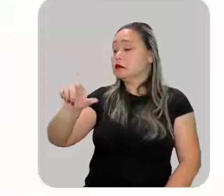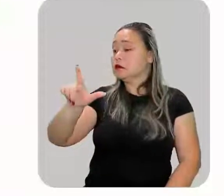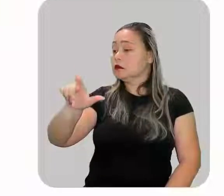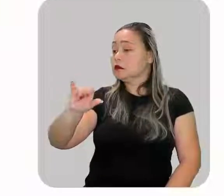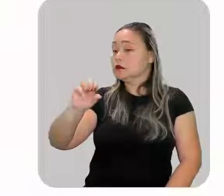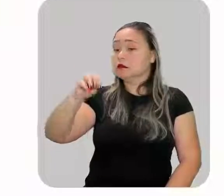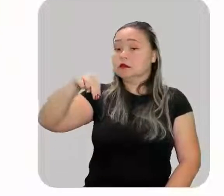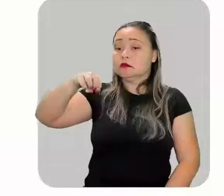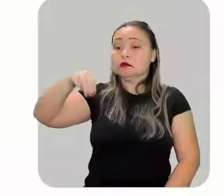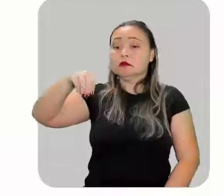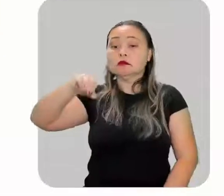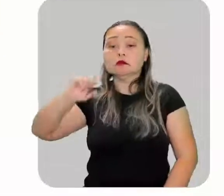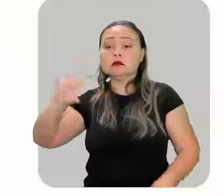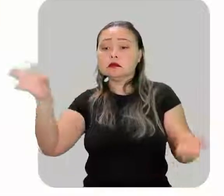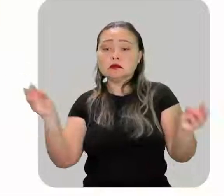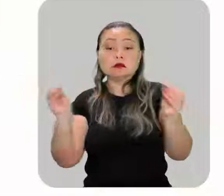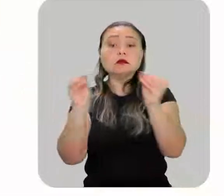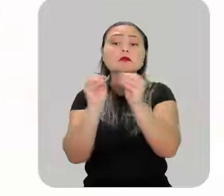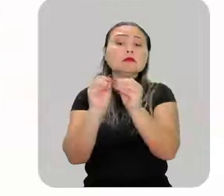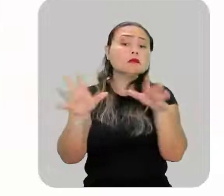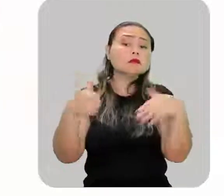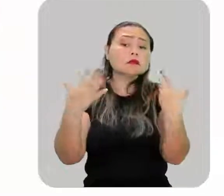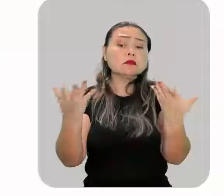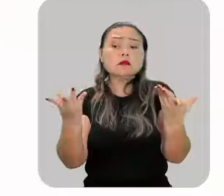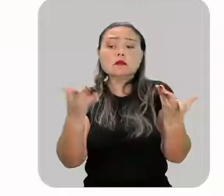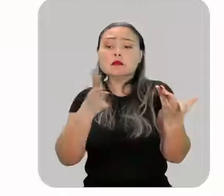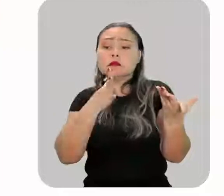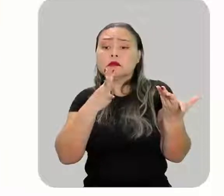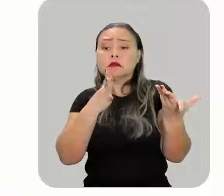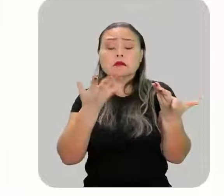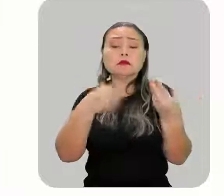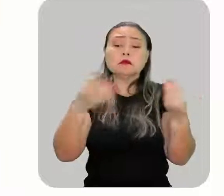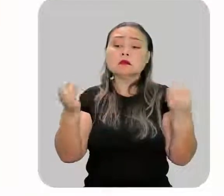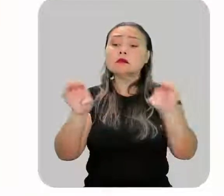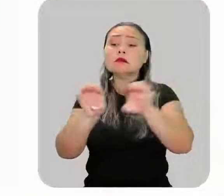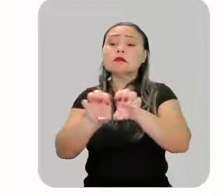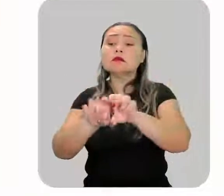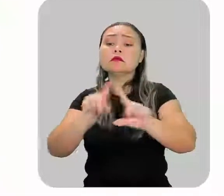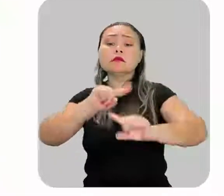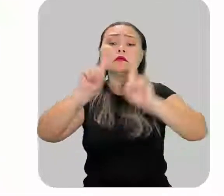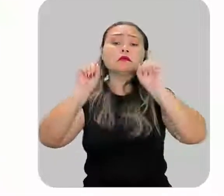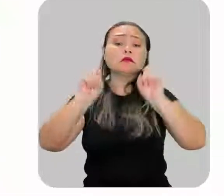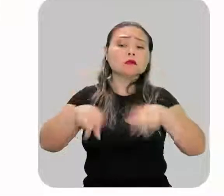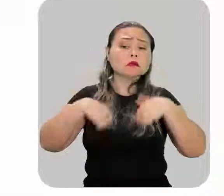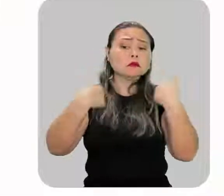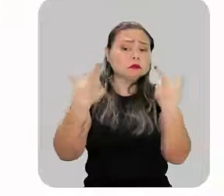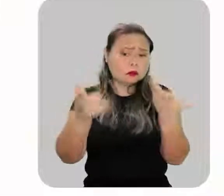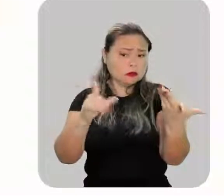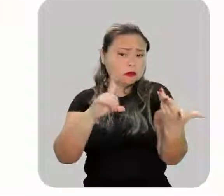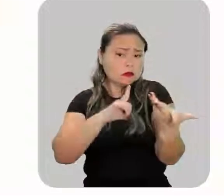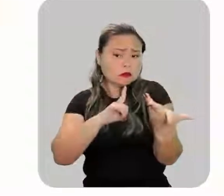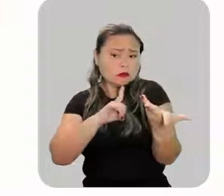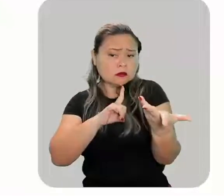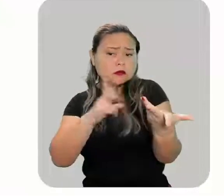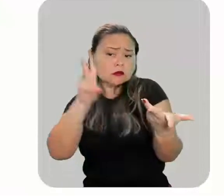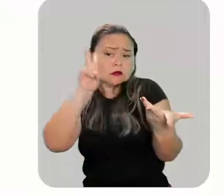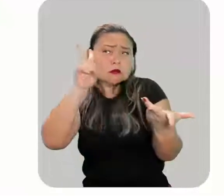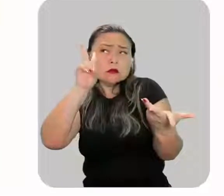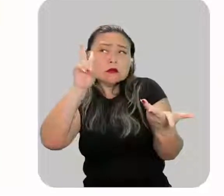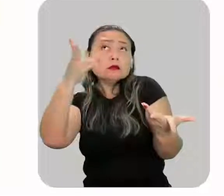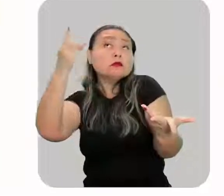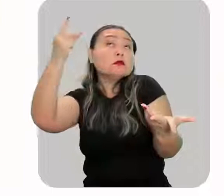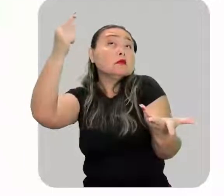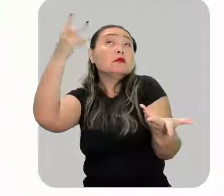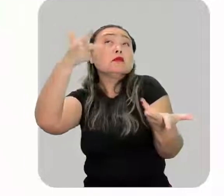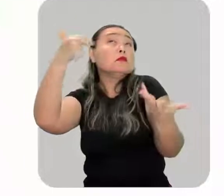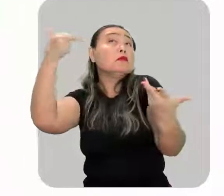isso, equações polinomiais, né? Ou equações algébricas, né? O que será? Será que vocês têm lembrança de